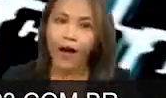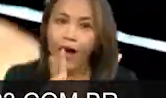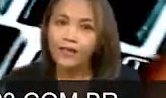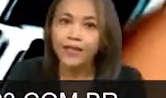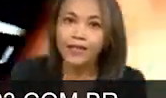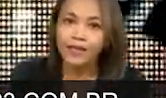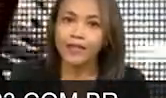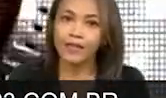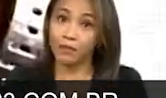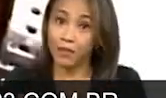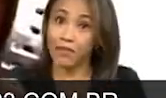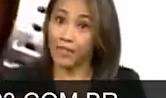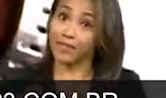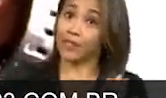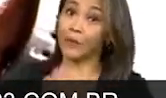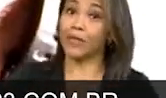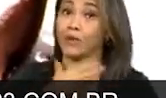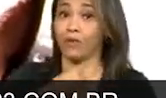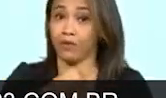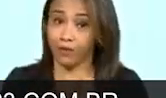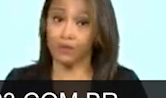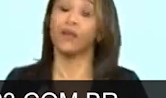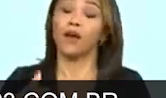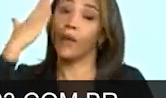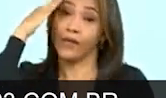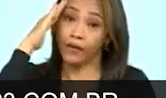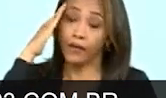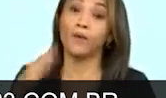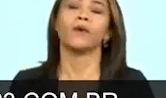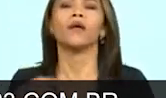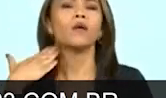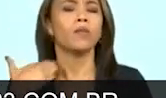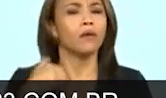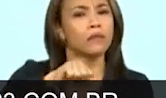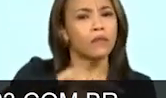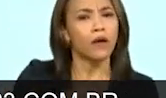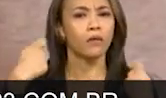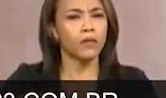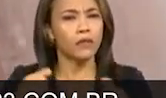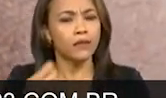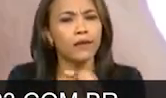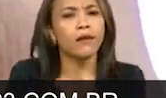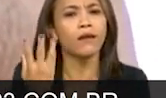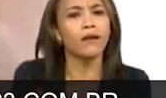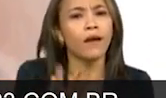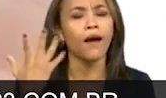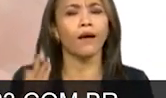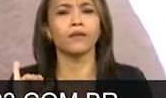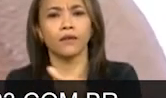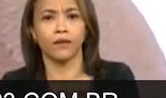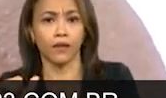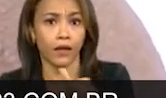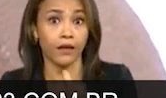ambiente de fraudes então eu entendo que sistema bancário o banco central precisa desenvolver dispositivos